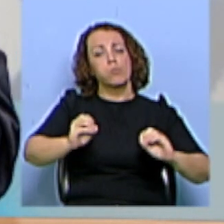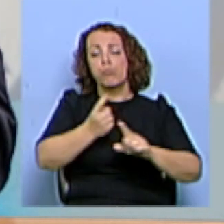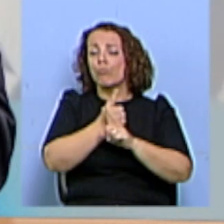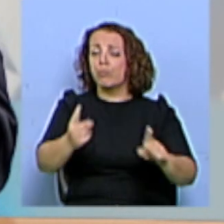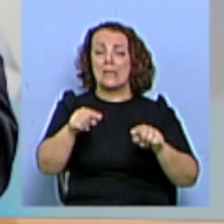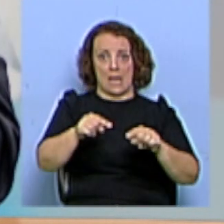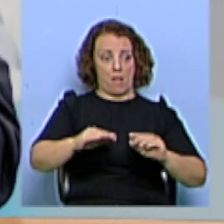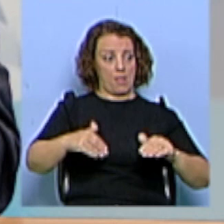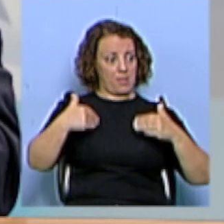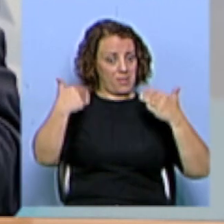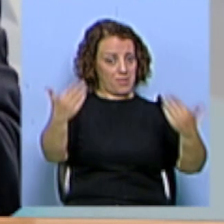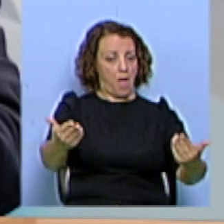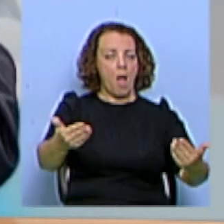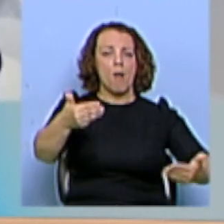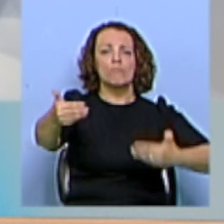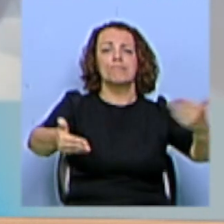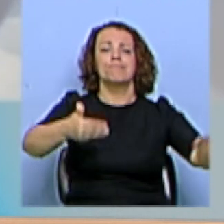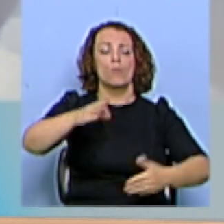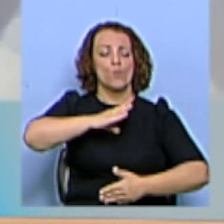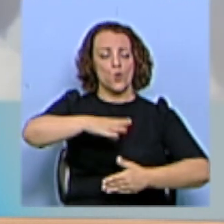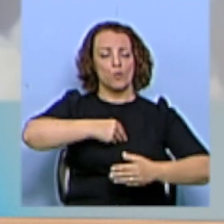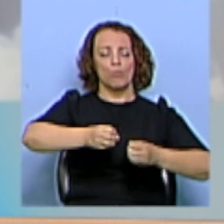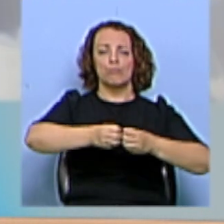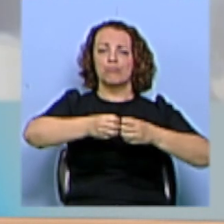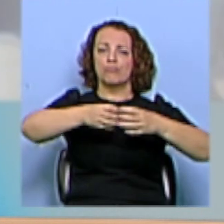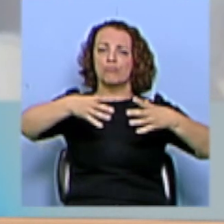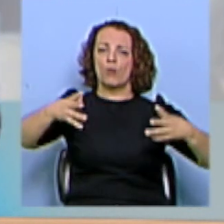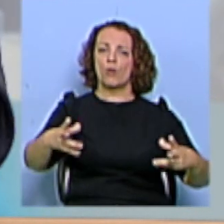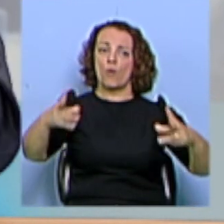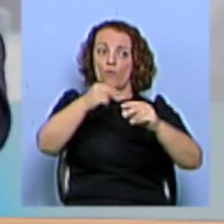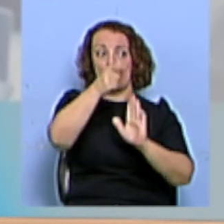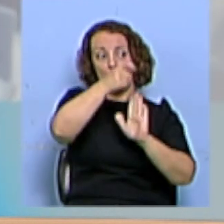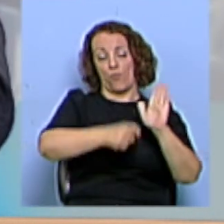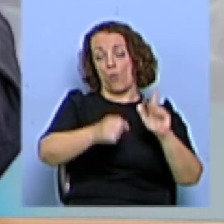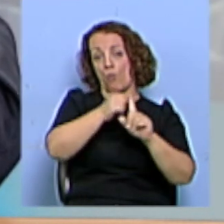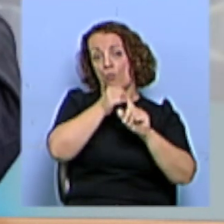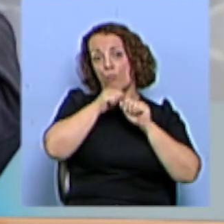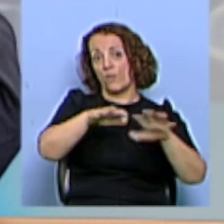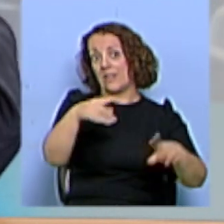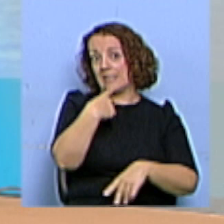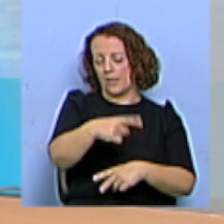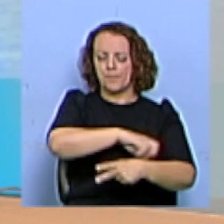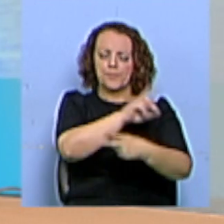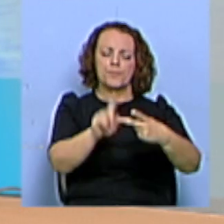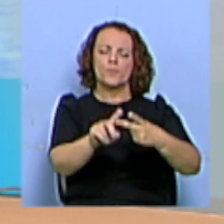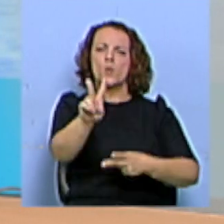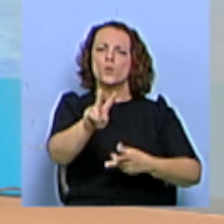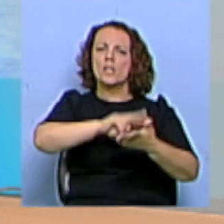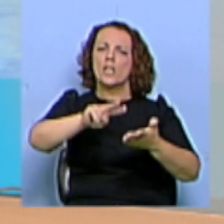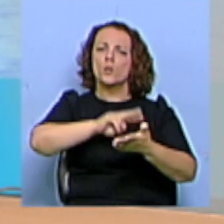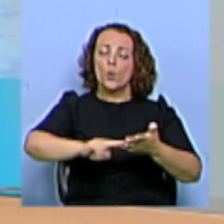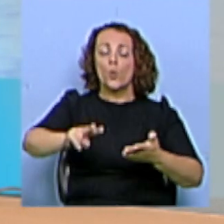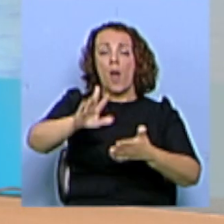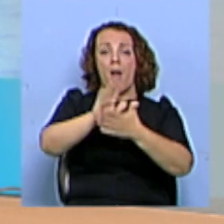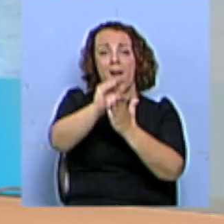que se constrói este novo mundo que o próprio profeta vem apresentar. Na segunda leitura, a carta aos Romanos, no Na capítulo segunda leitura,